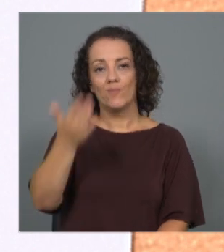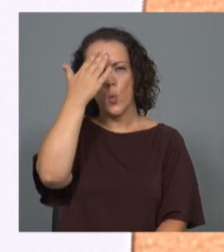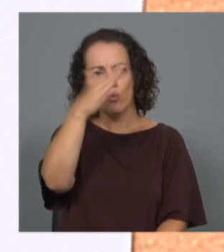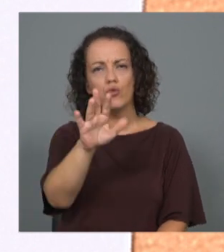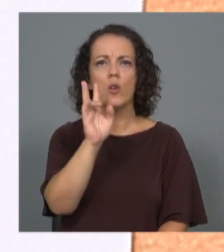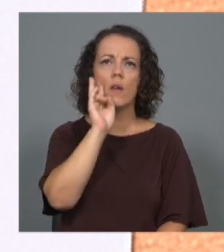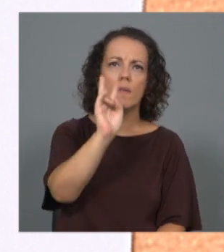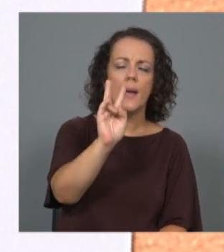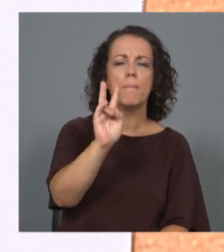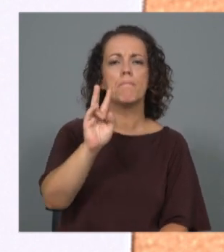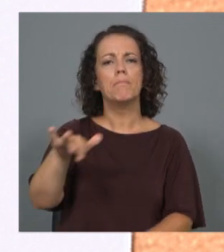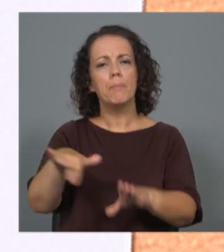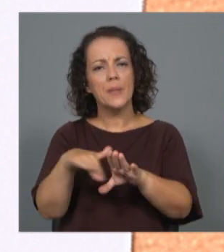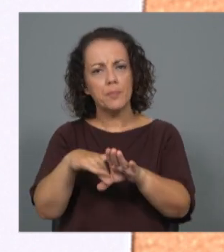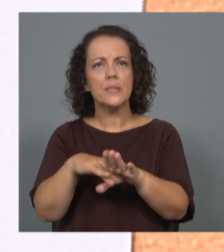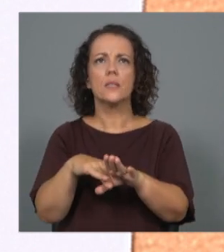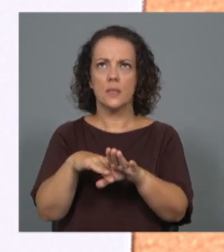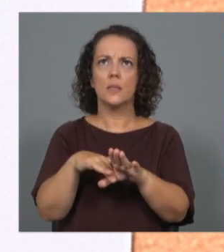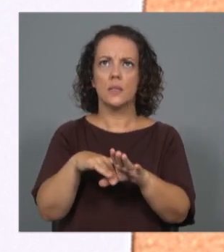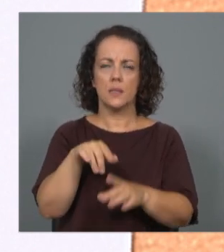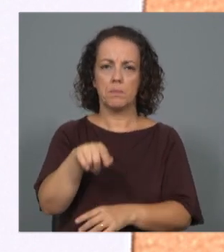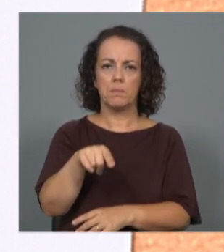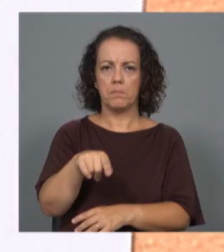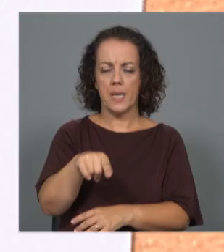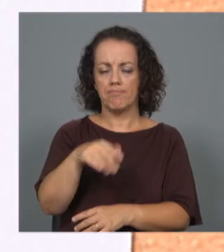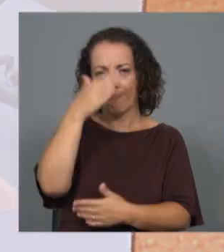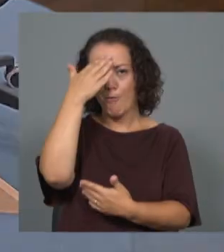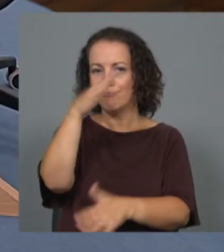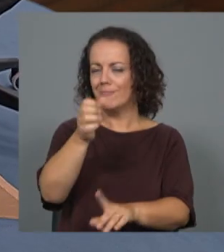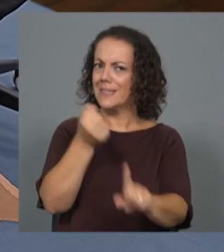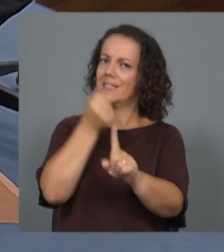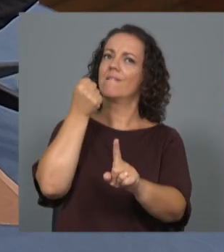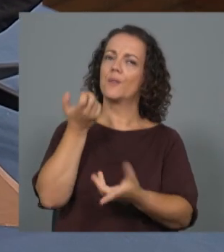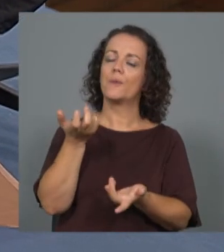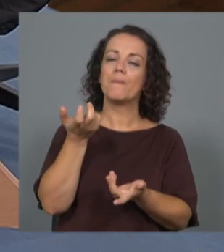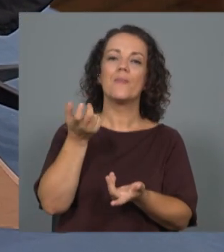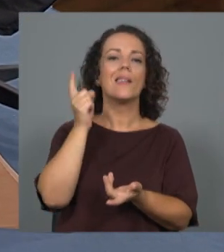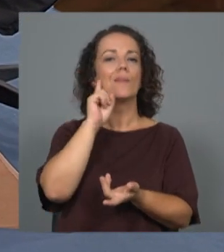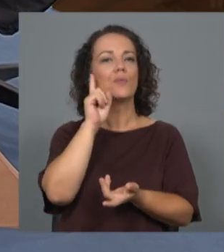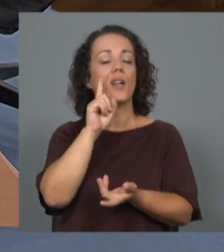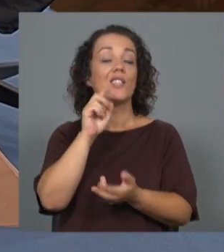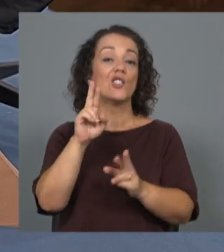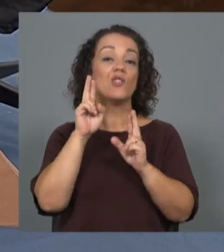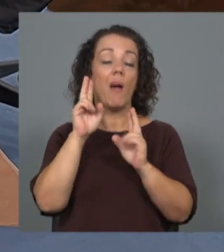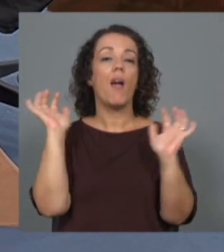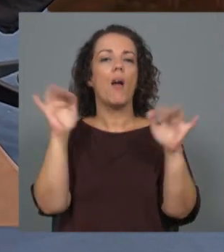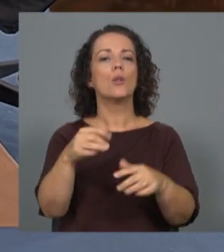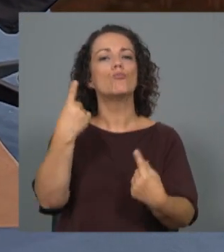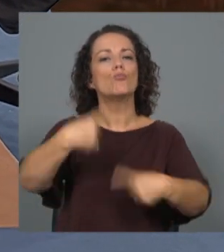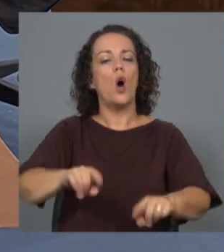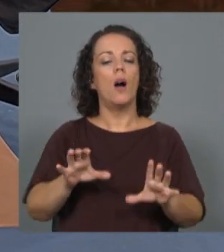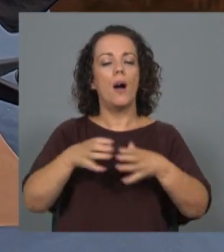e participem neste desafio. Era importante que não tivessem apenas as congregações